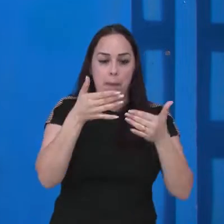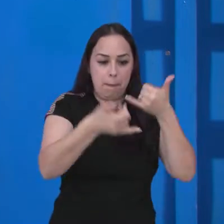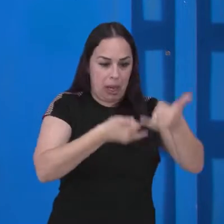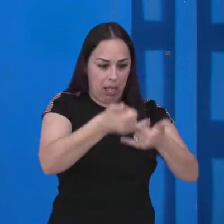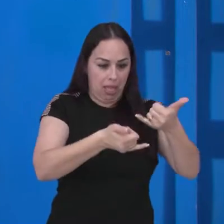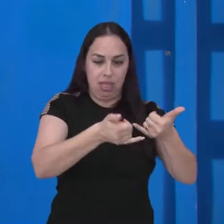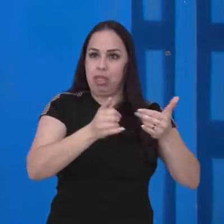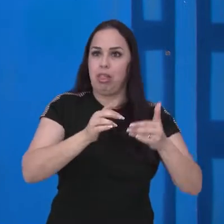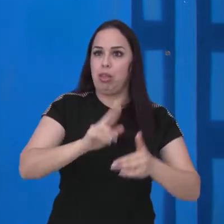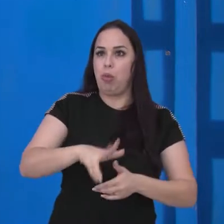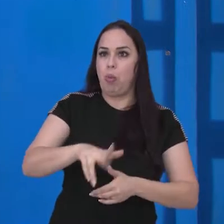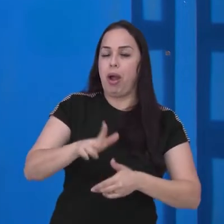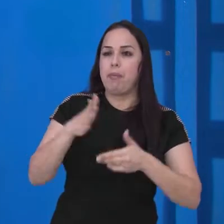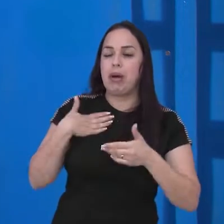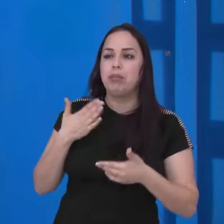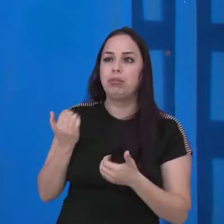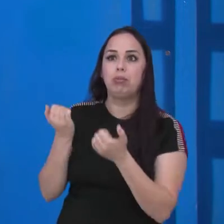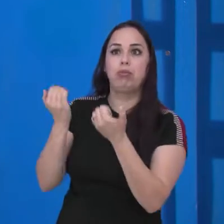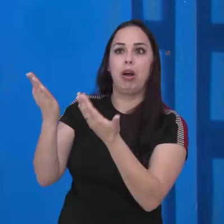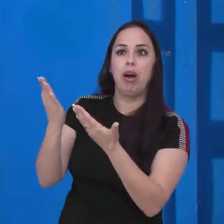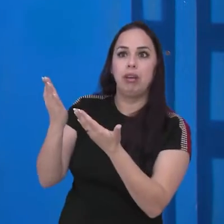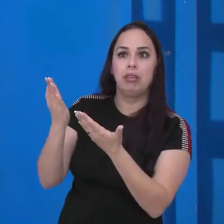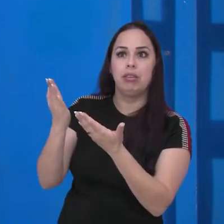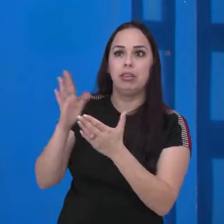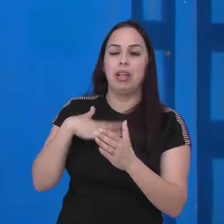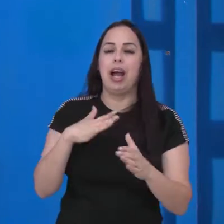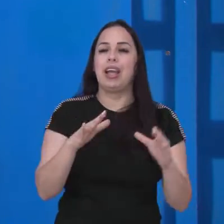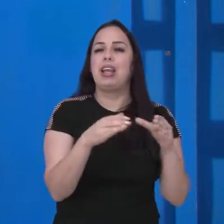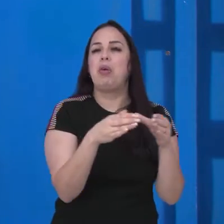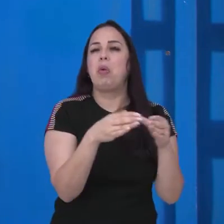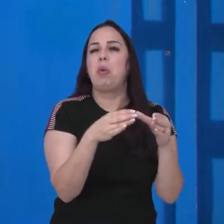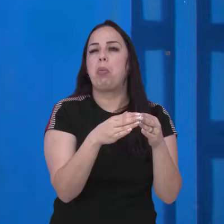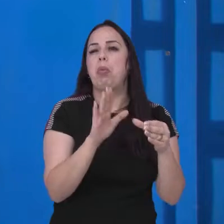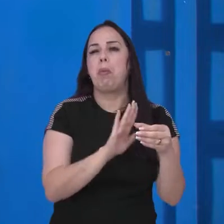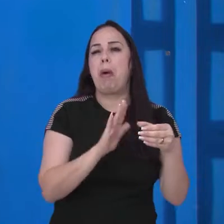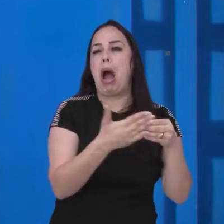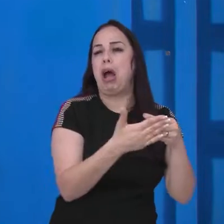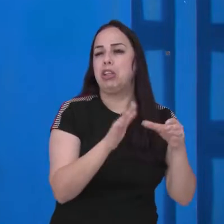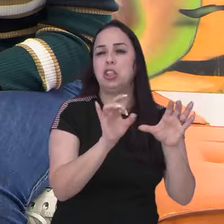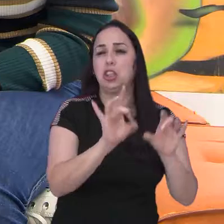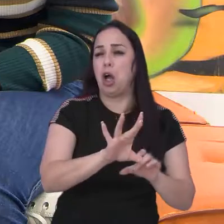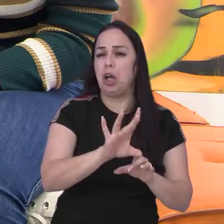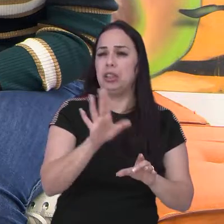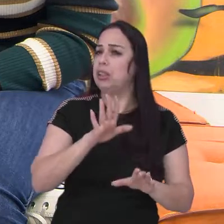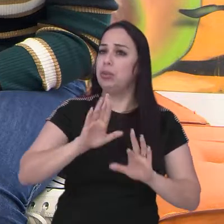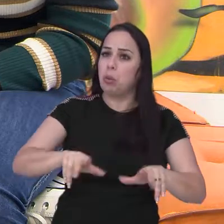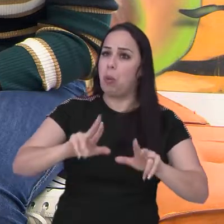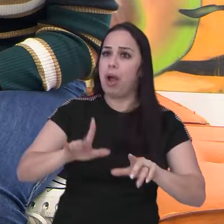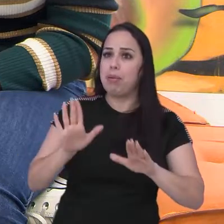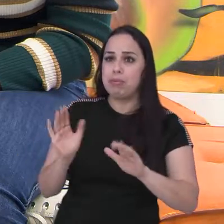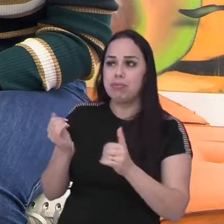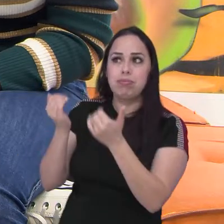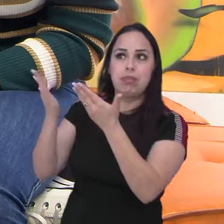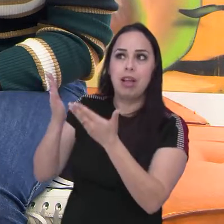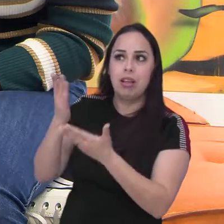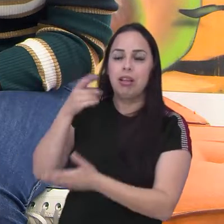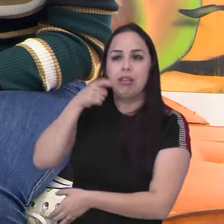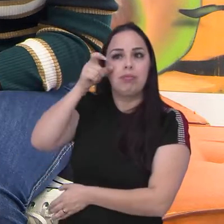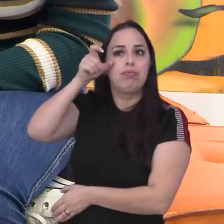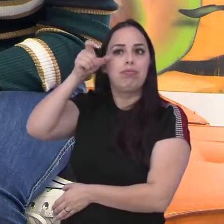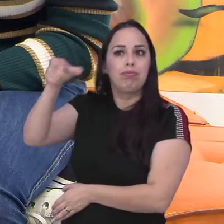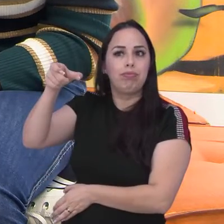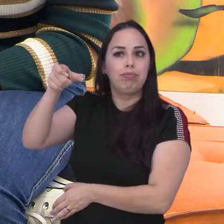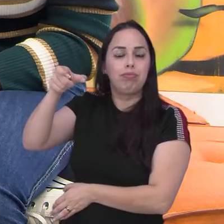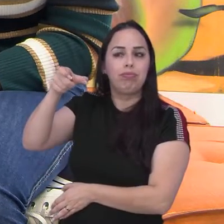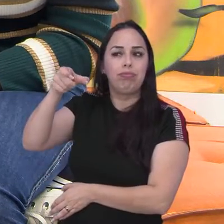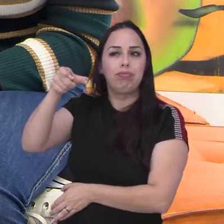coisas, né? Além de você estar no agrupamento bairrista, né? Quando a gente começa a